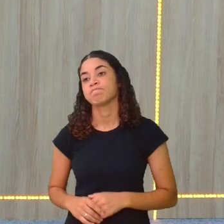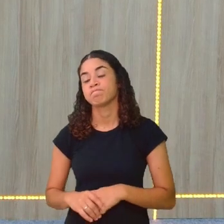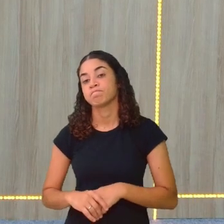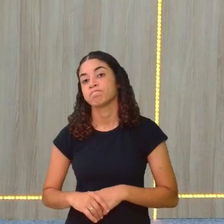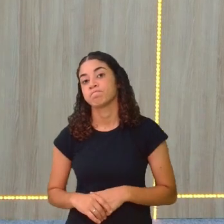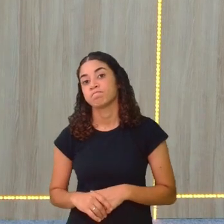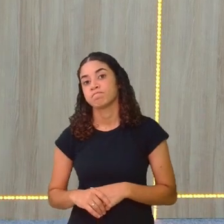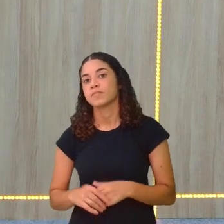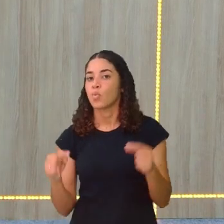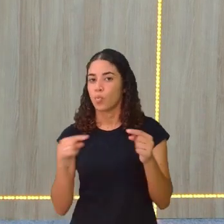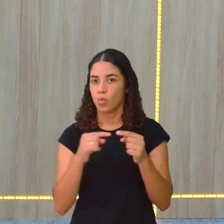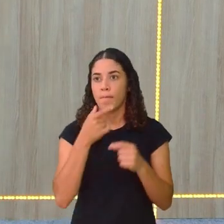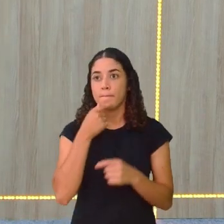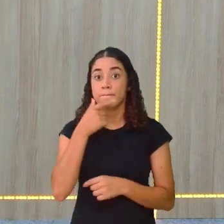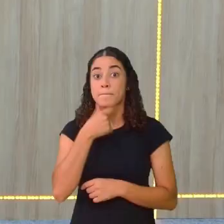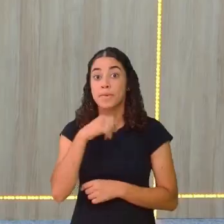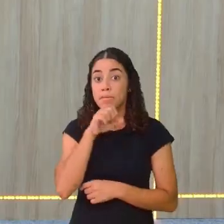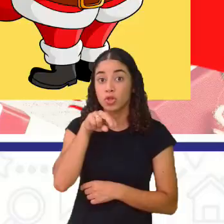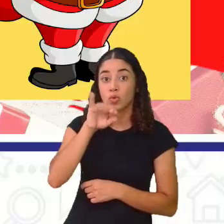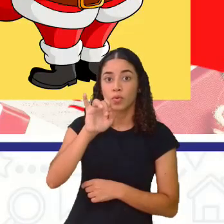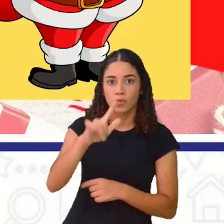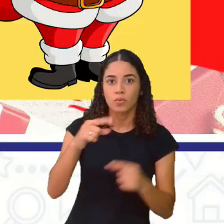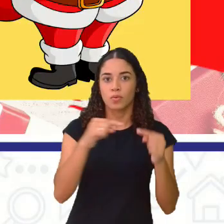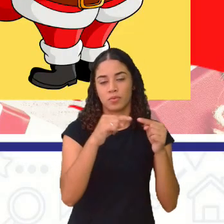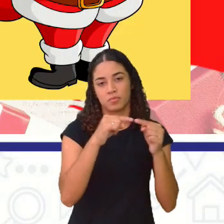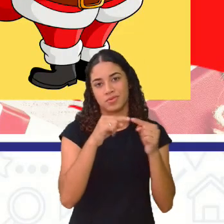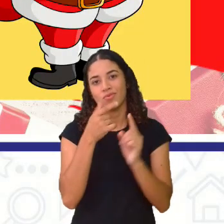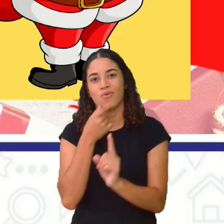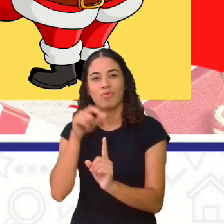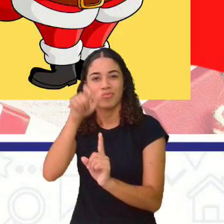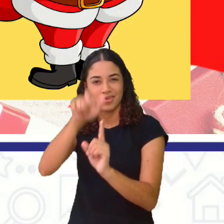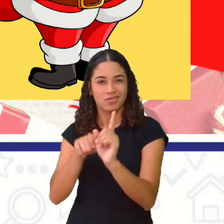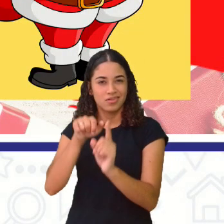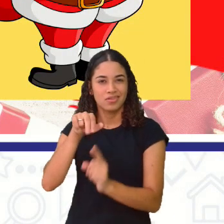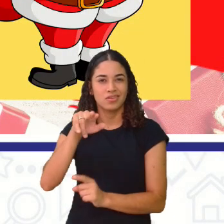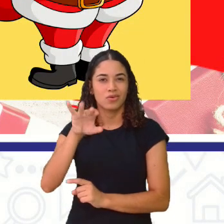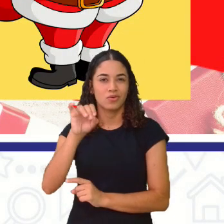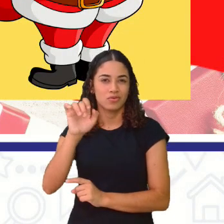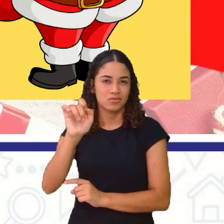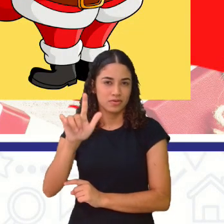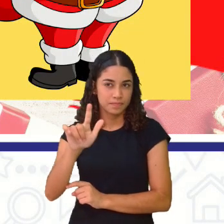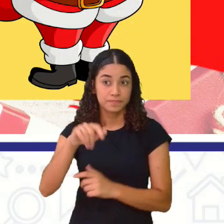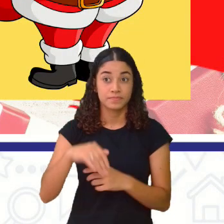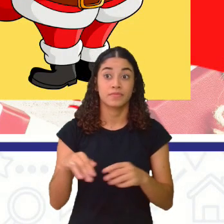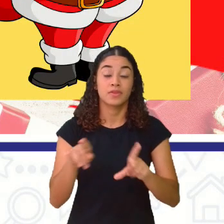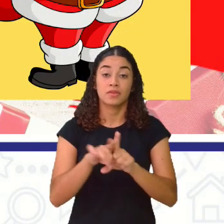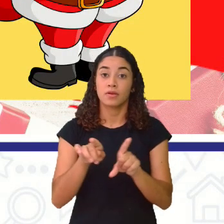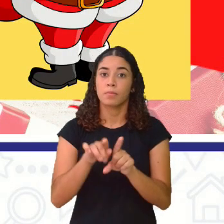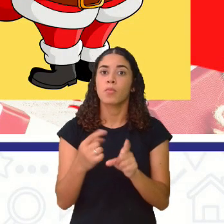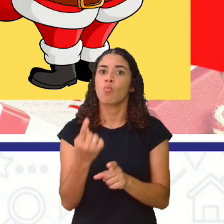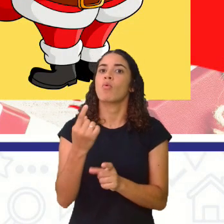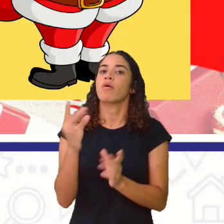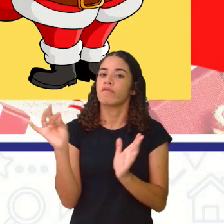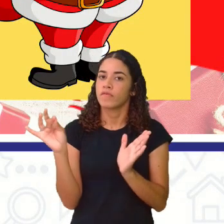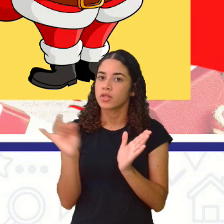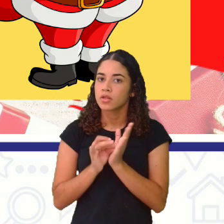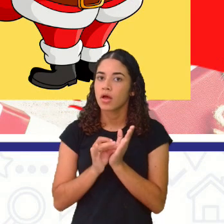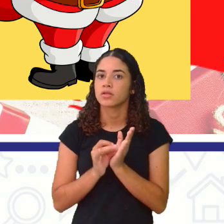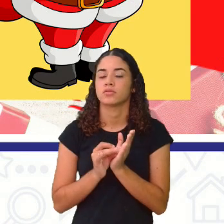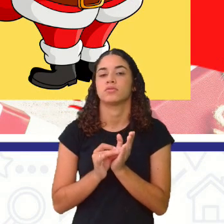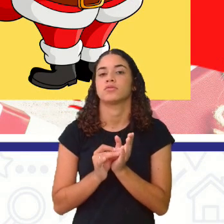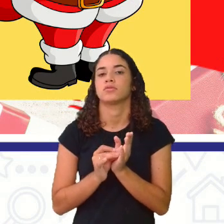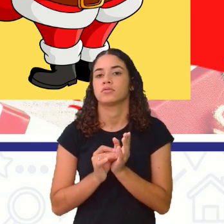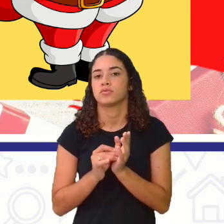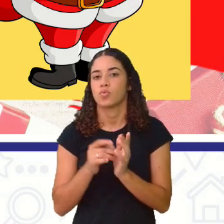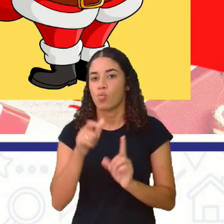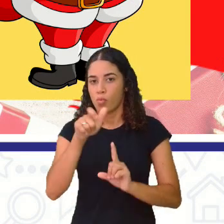ligada ao São Nicolau. E aí, ó, uma das primeiras coisas que é verídica aí a respeito do São